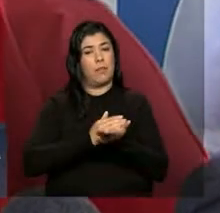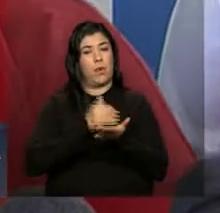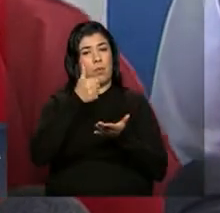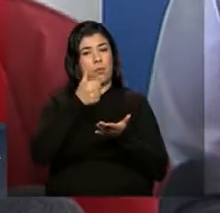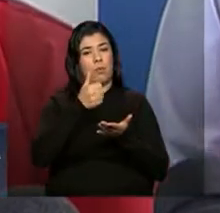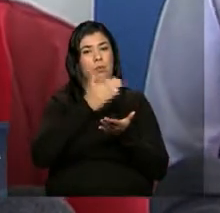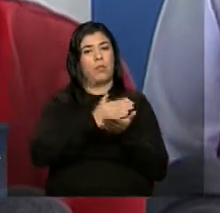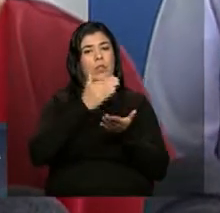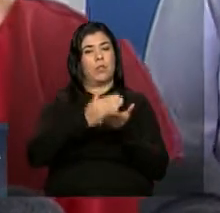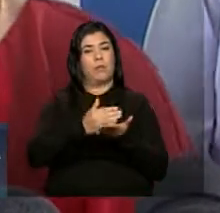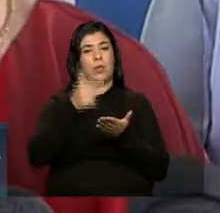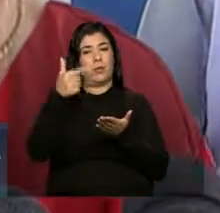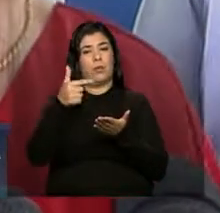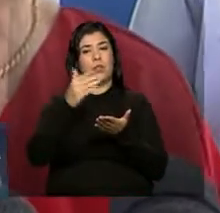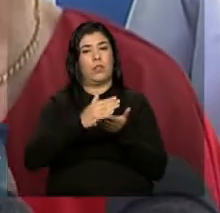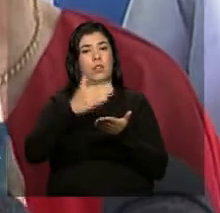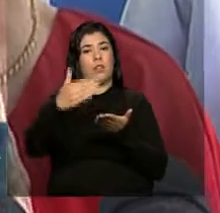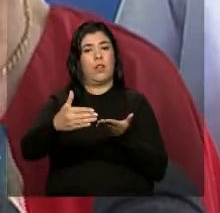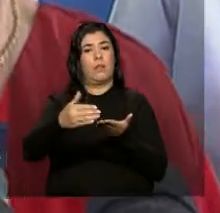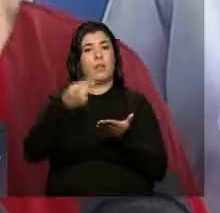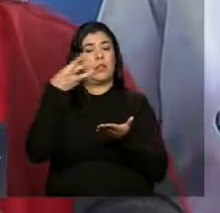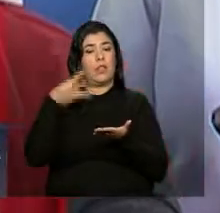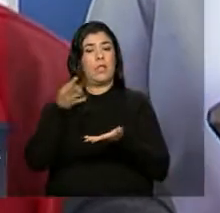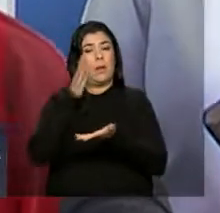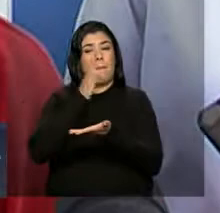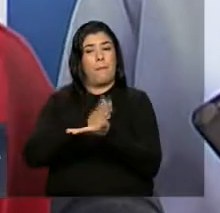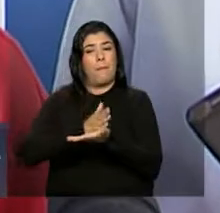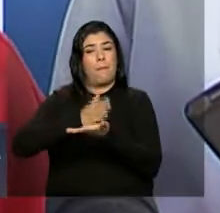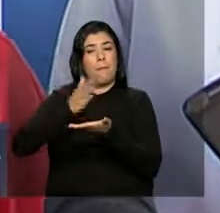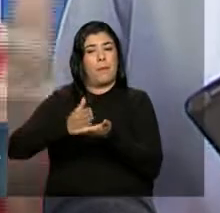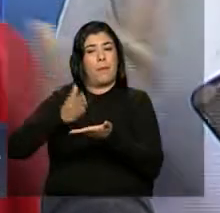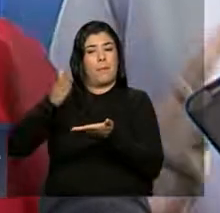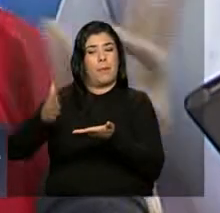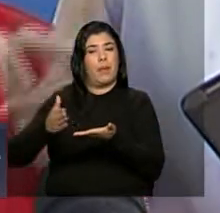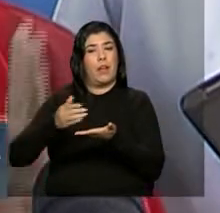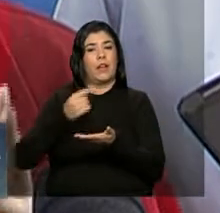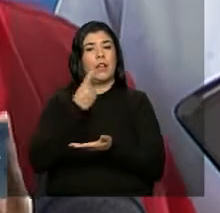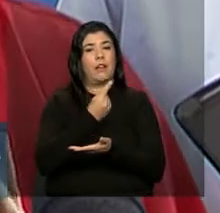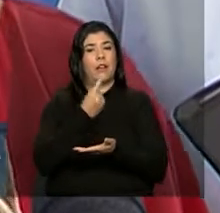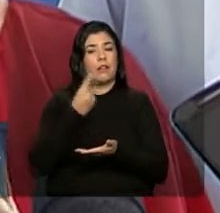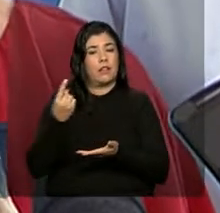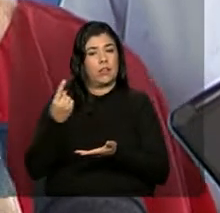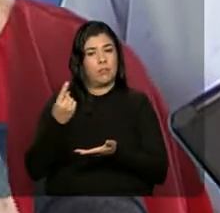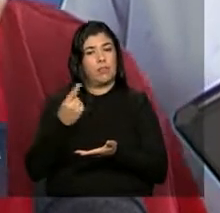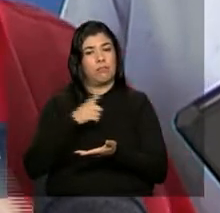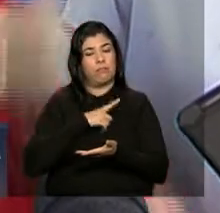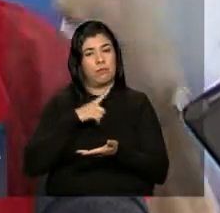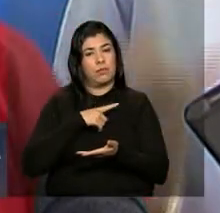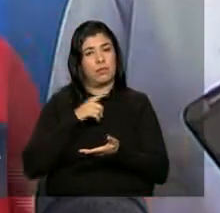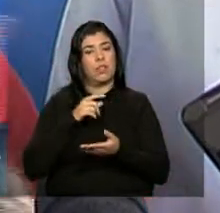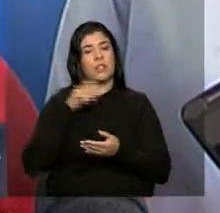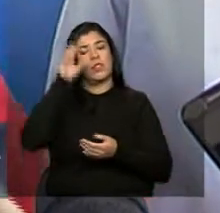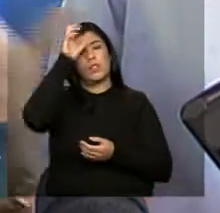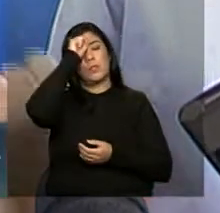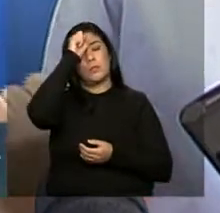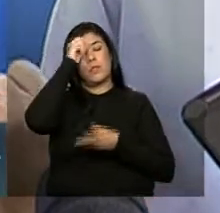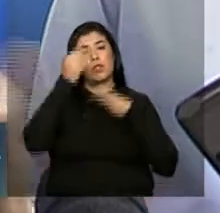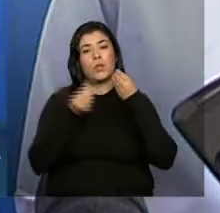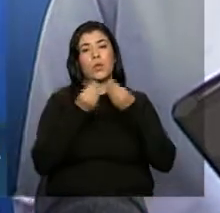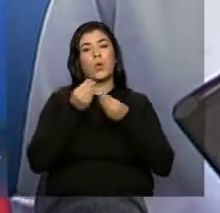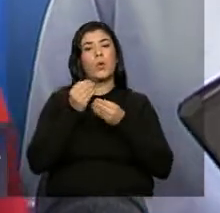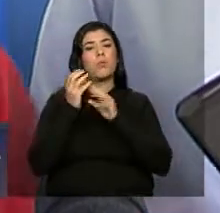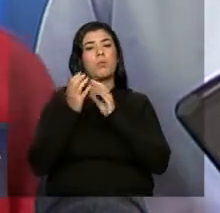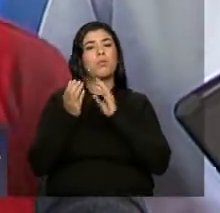2. Agora, nós estamos elaborando a fase 3. Cada vez, a gente aprende com a fase